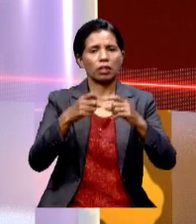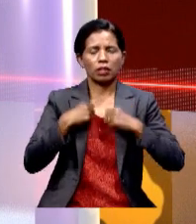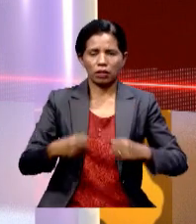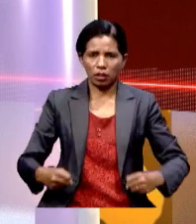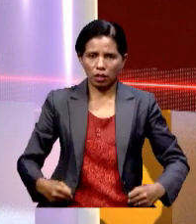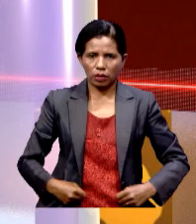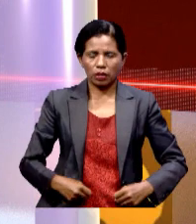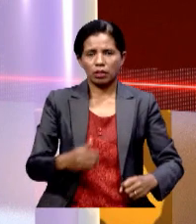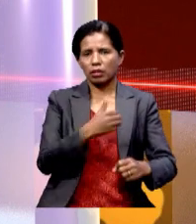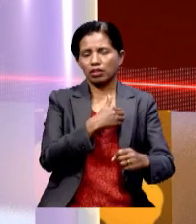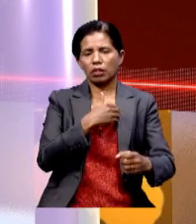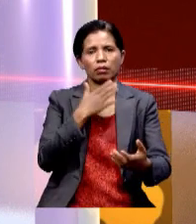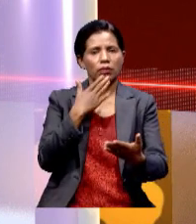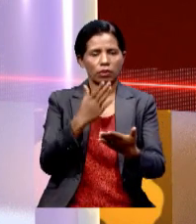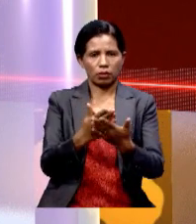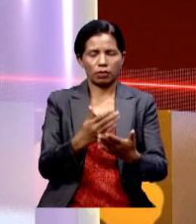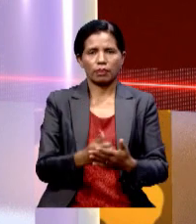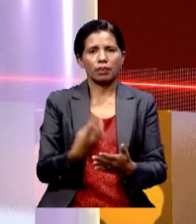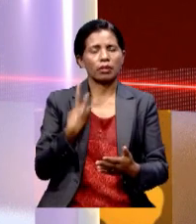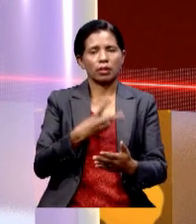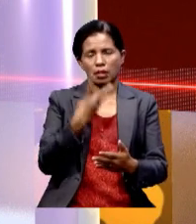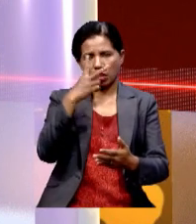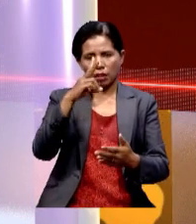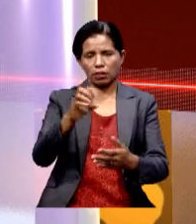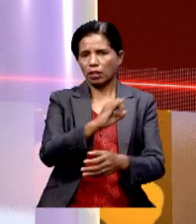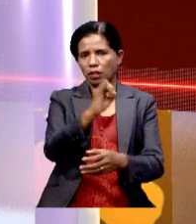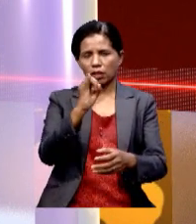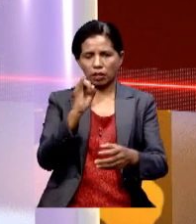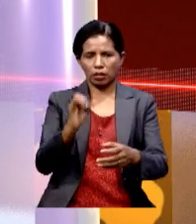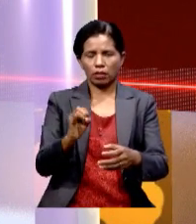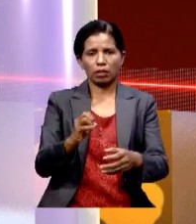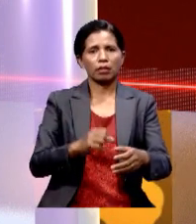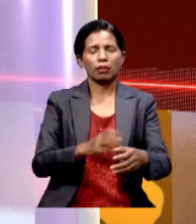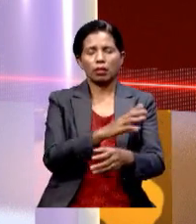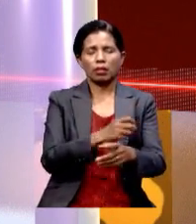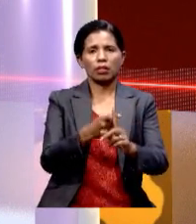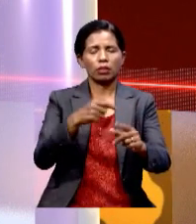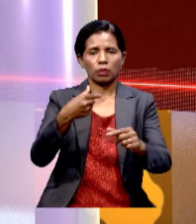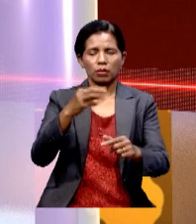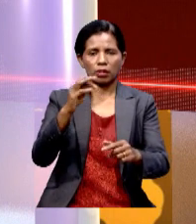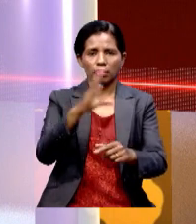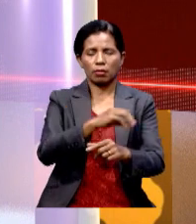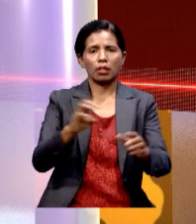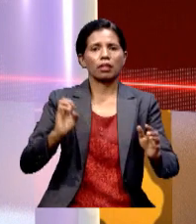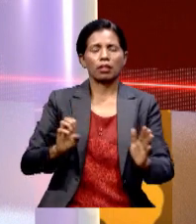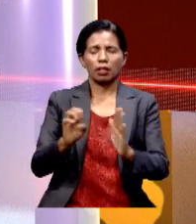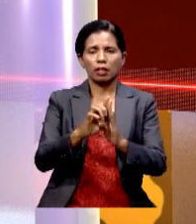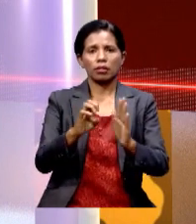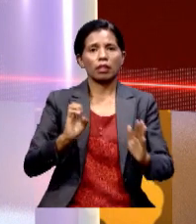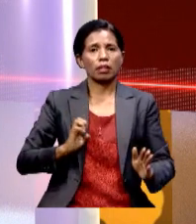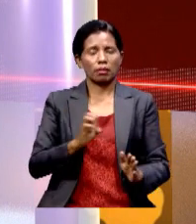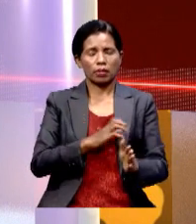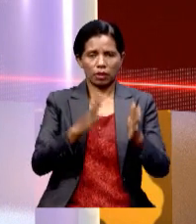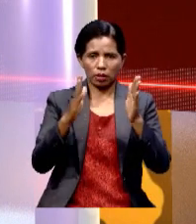materna lá saudável. Tudo mais, e te se acompanha a entrevista exclusiva, equipa GMN ou embaixadora Boa Vontade Fundo